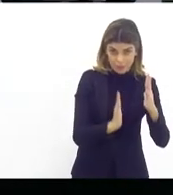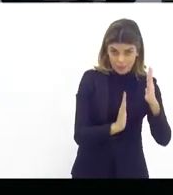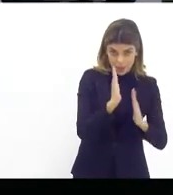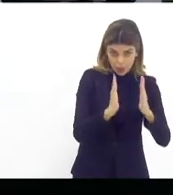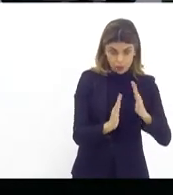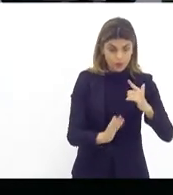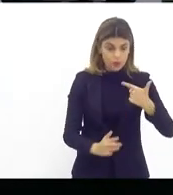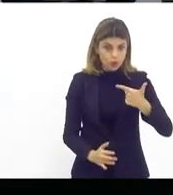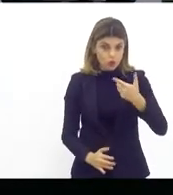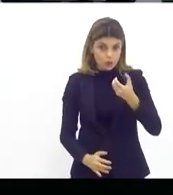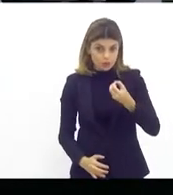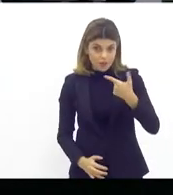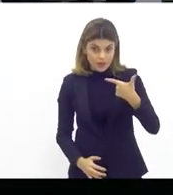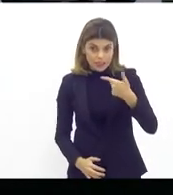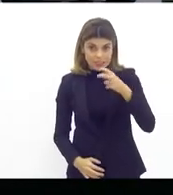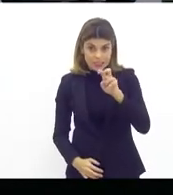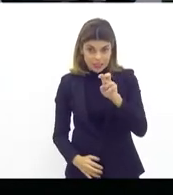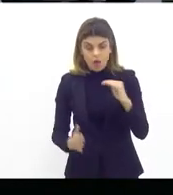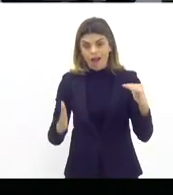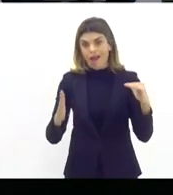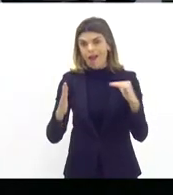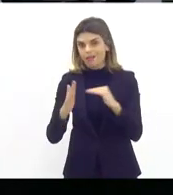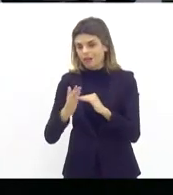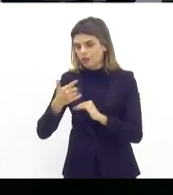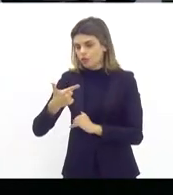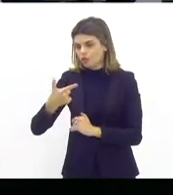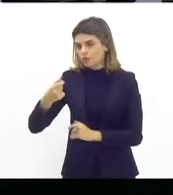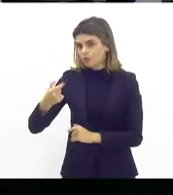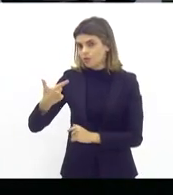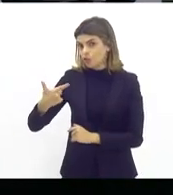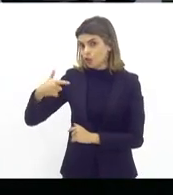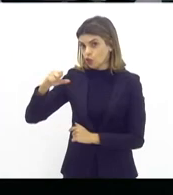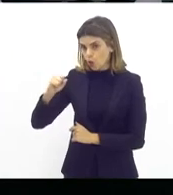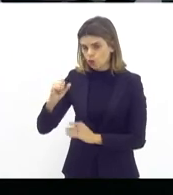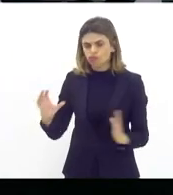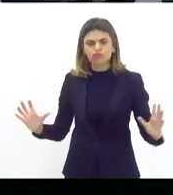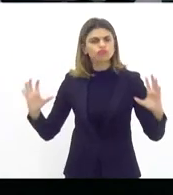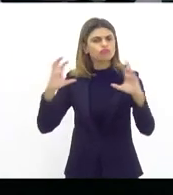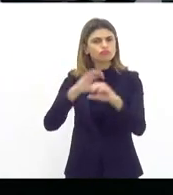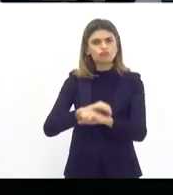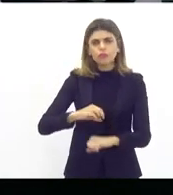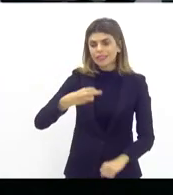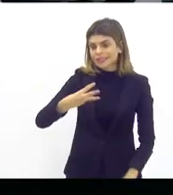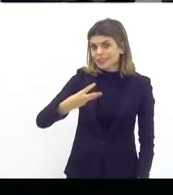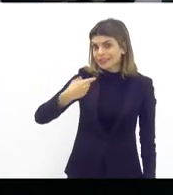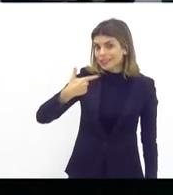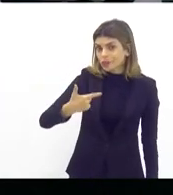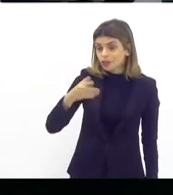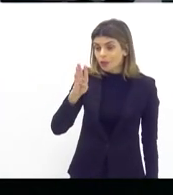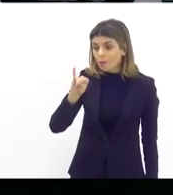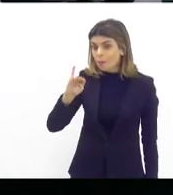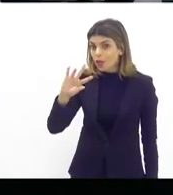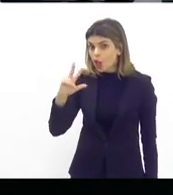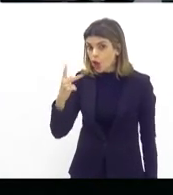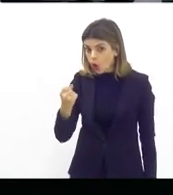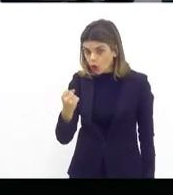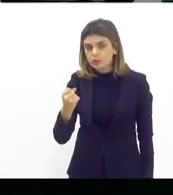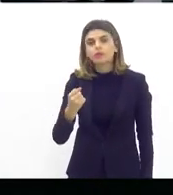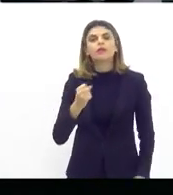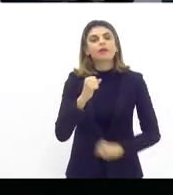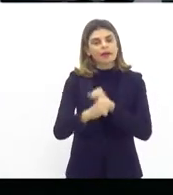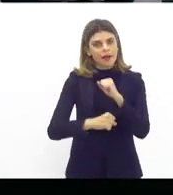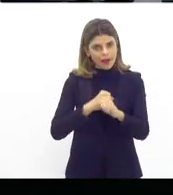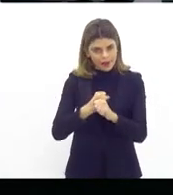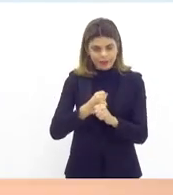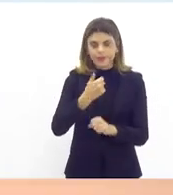para poder acumular um recurso para depois poder fazer a compensação, chegando a R$ 32 bilhões. Em 2029, mantém R$ 32 bilhões, vai